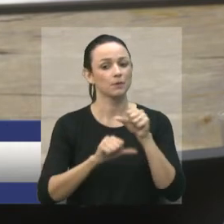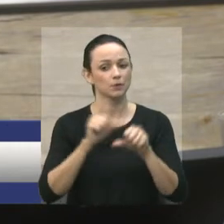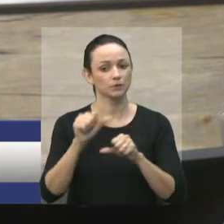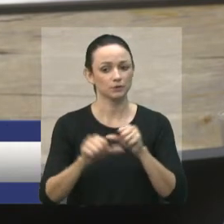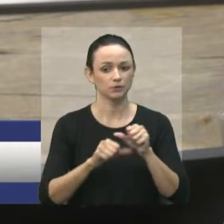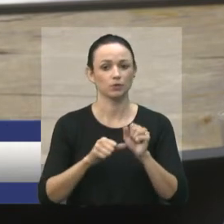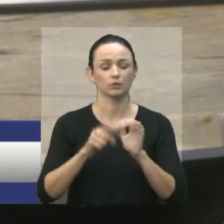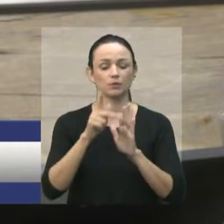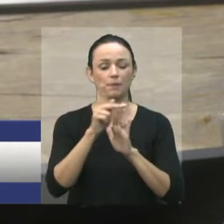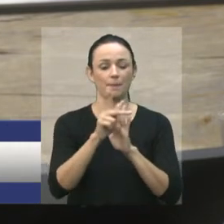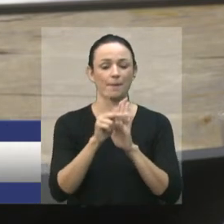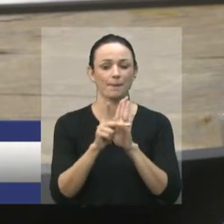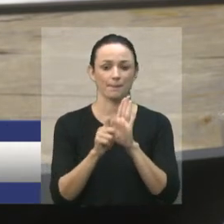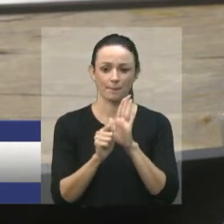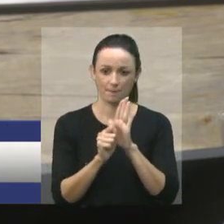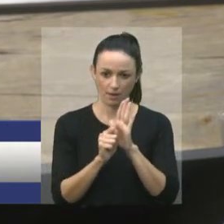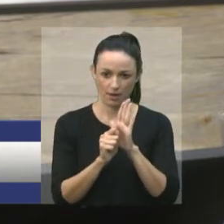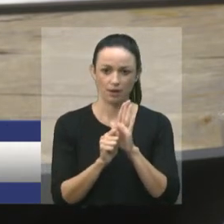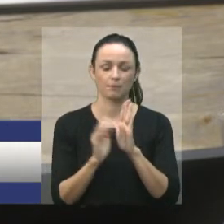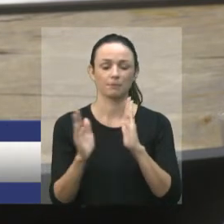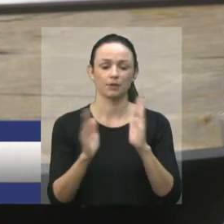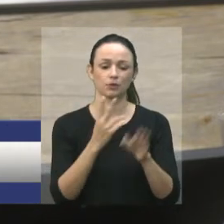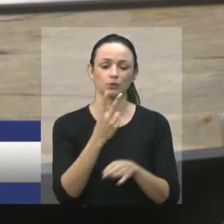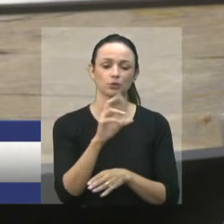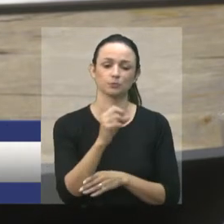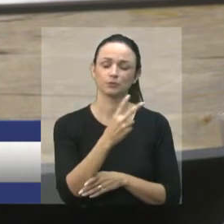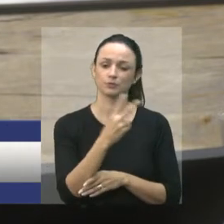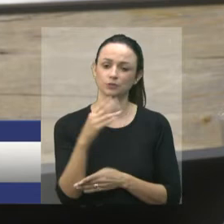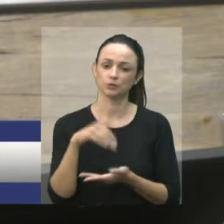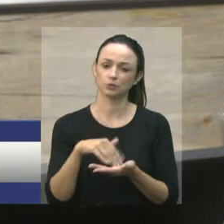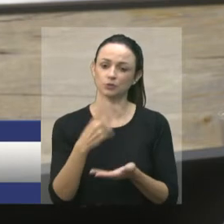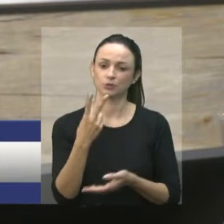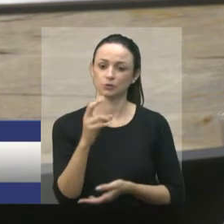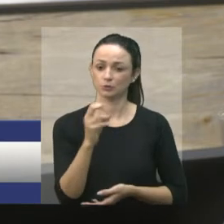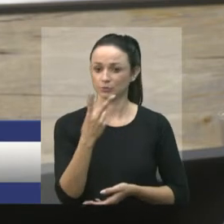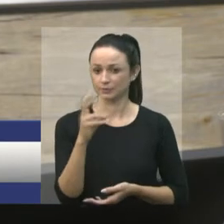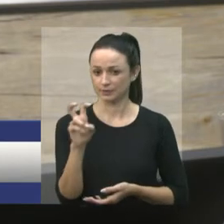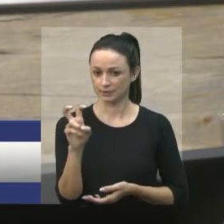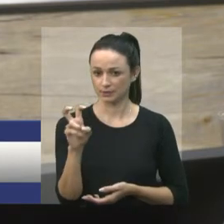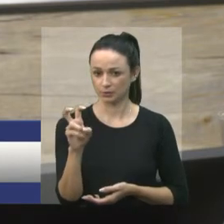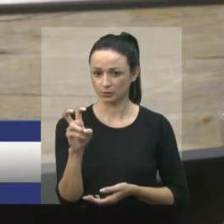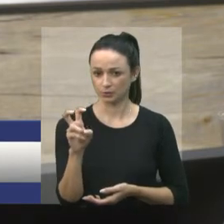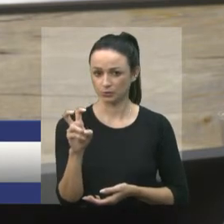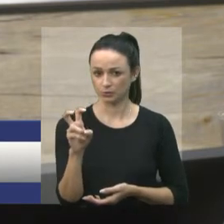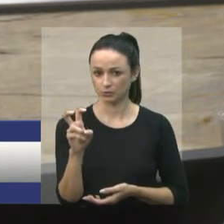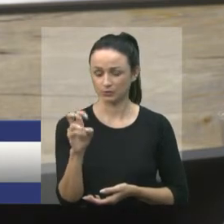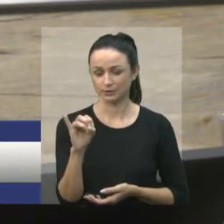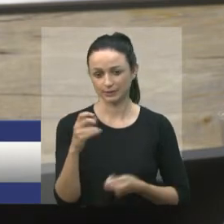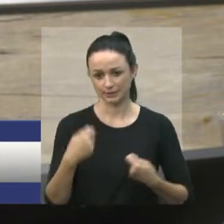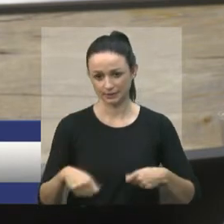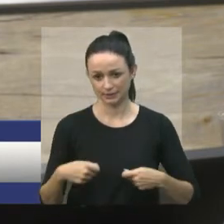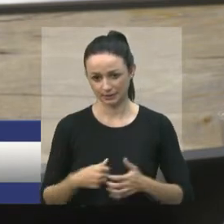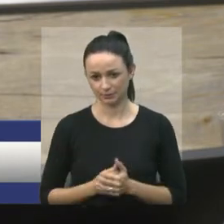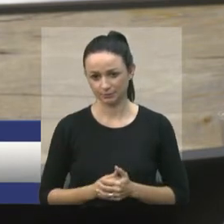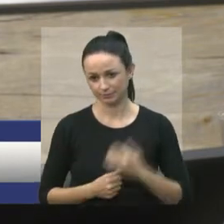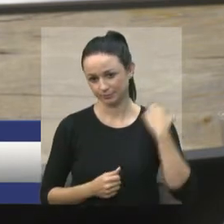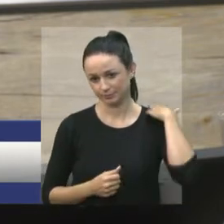as alterações no plano plurianual para o período de 2022 a 2025, se